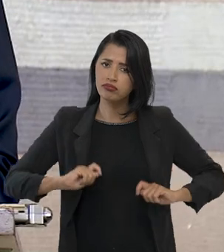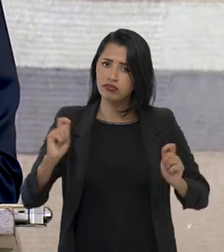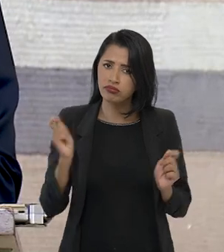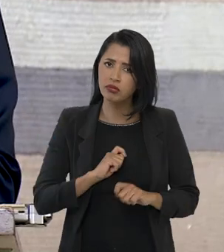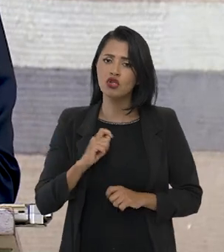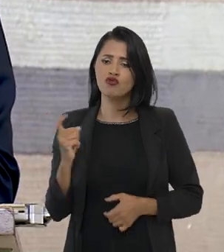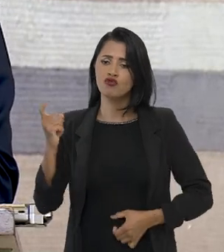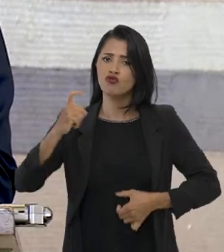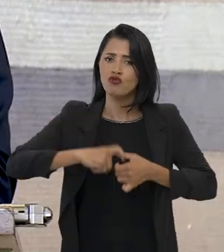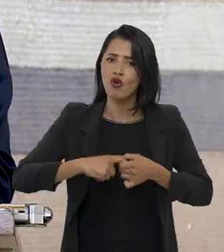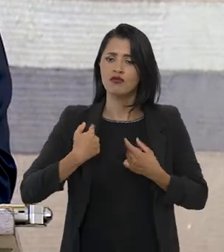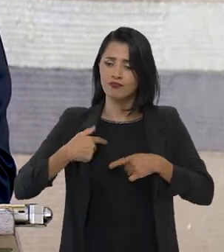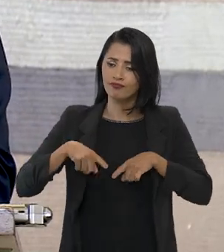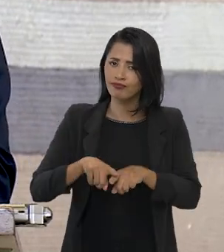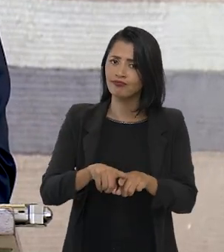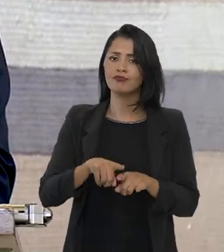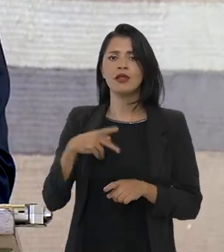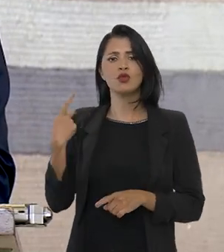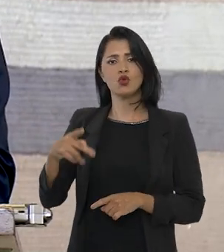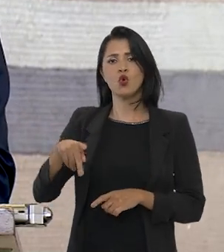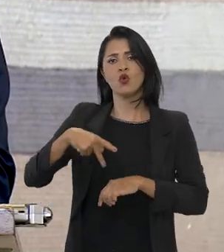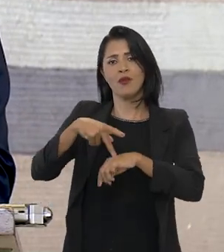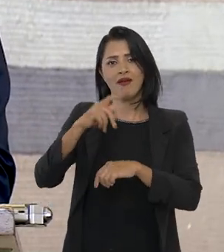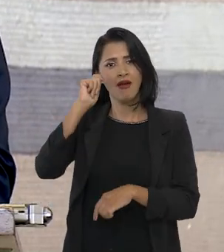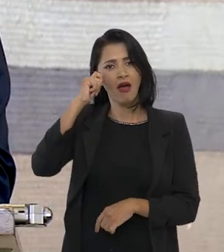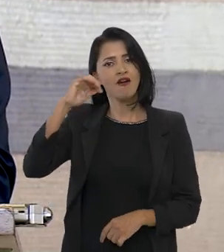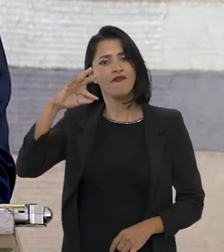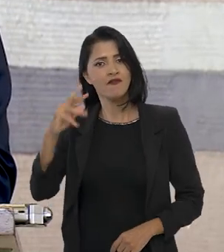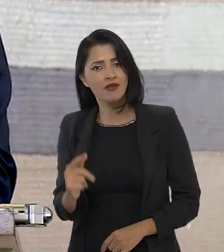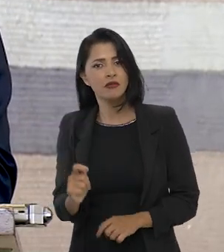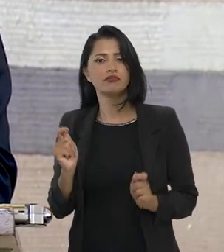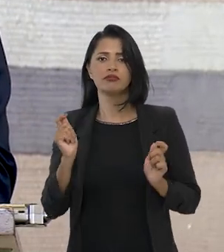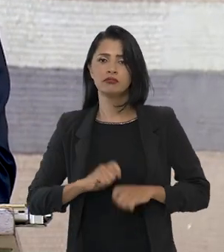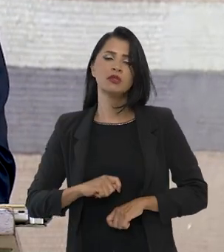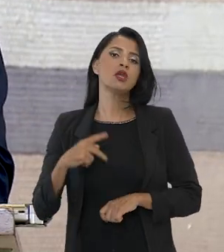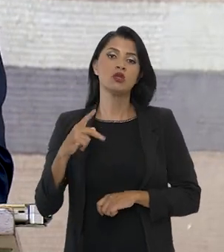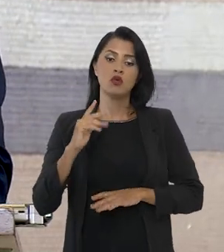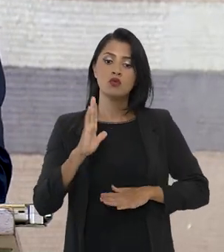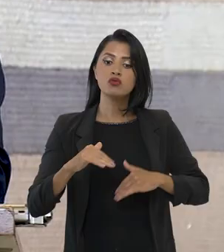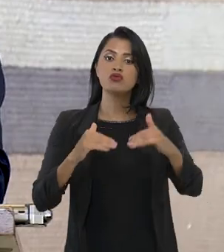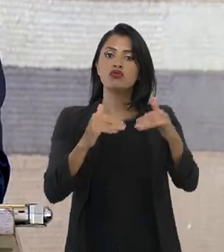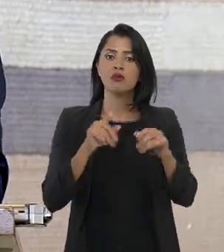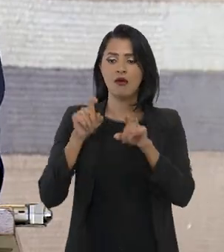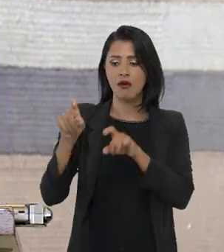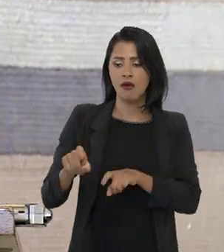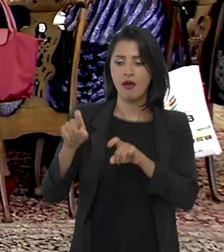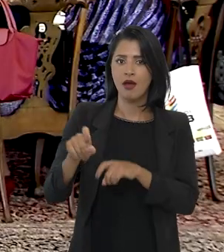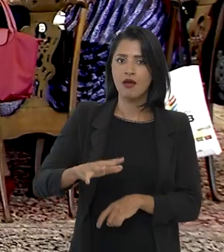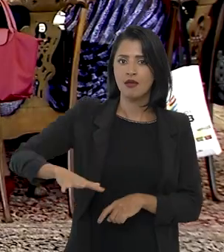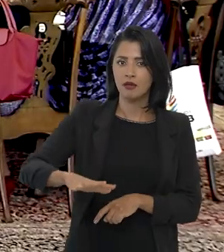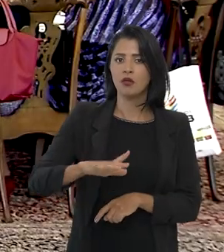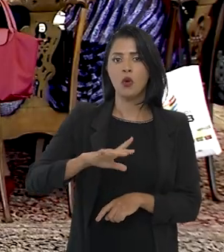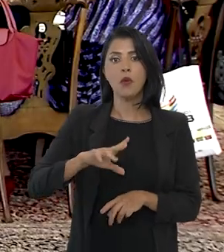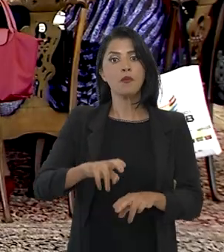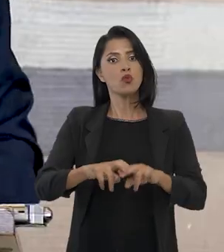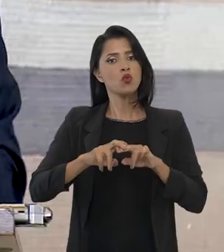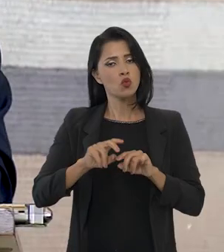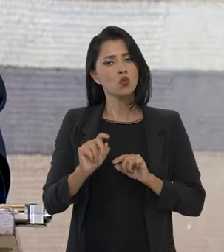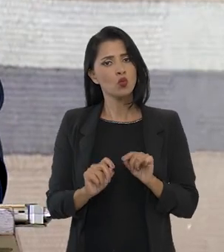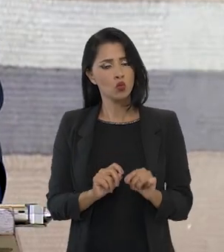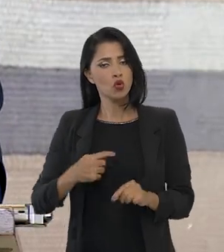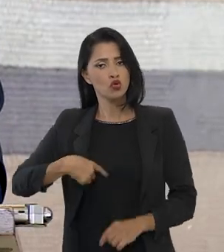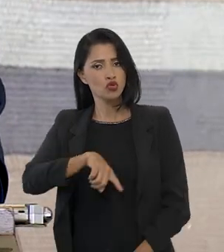tem condições de voltar a ser o grande parceiro dos países africanos em seu desenvolvimento agrícola. Por